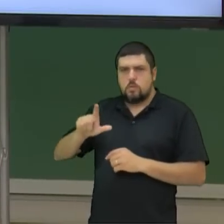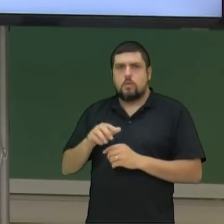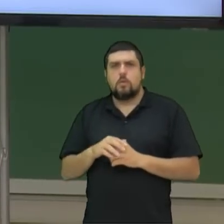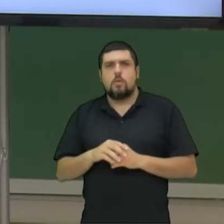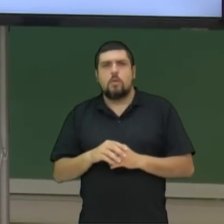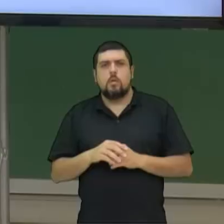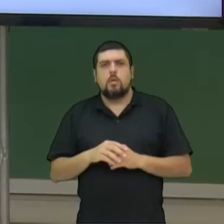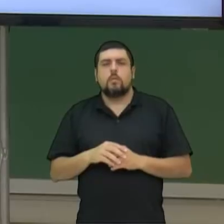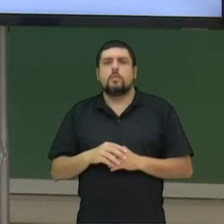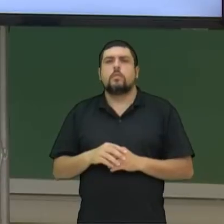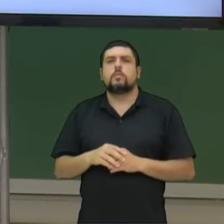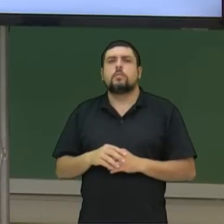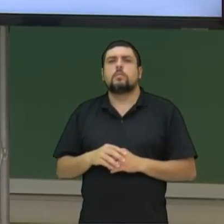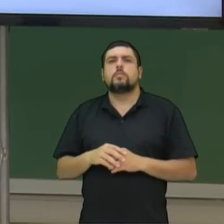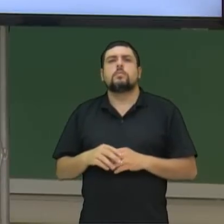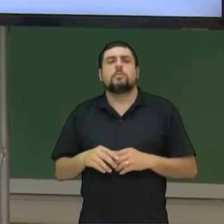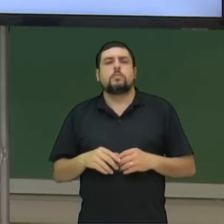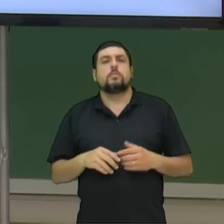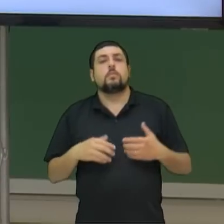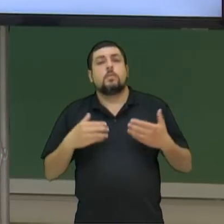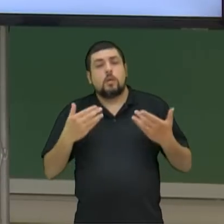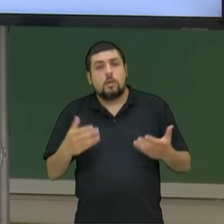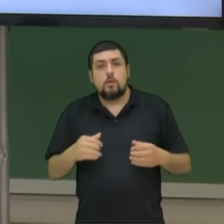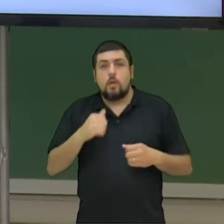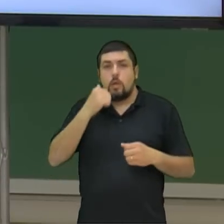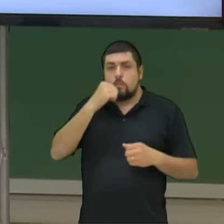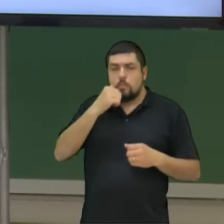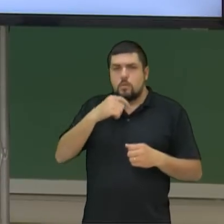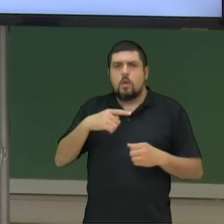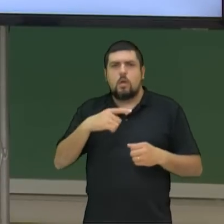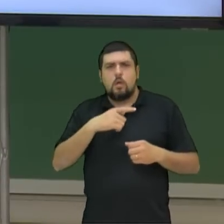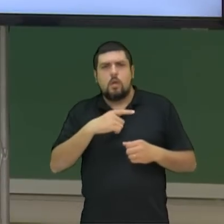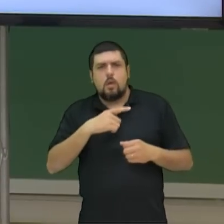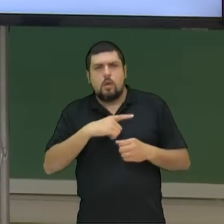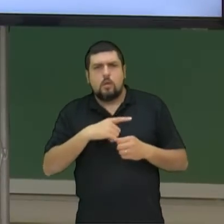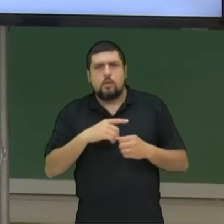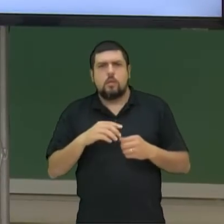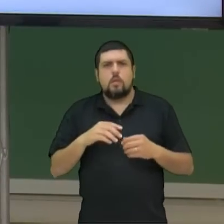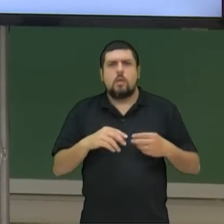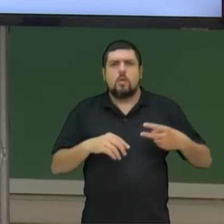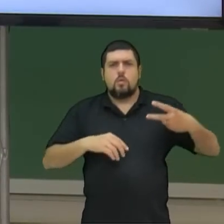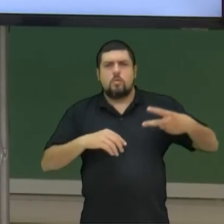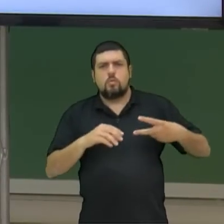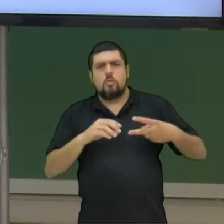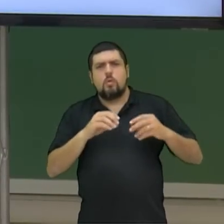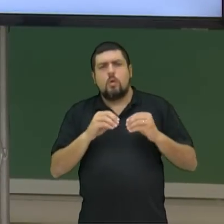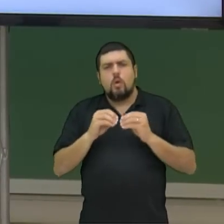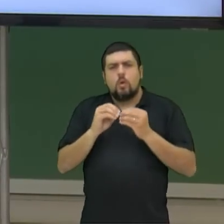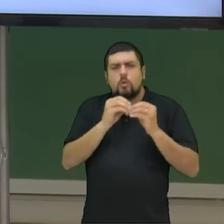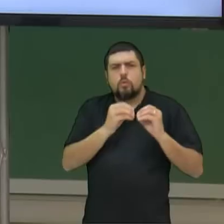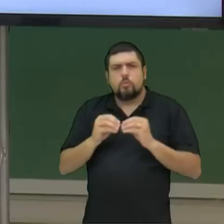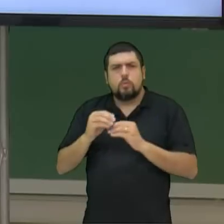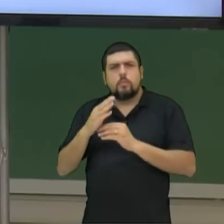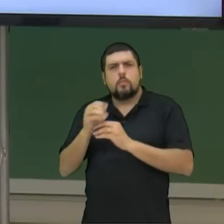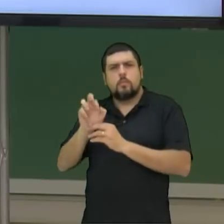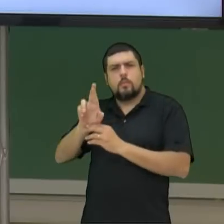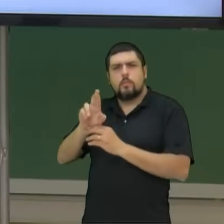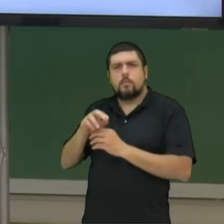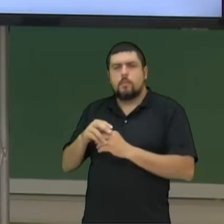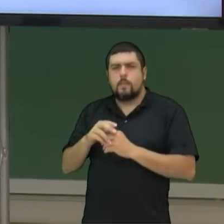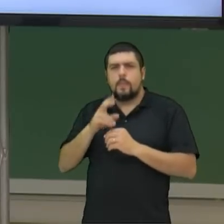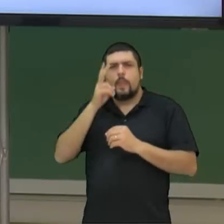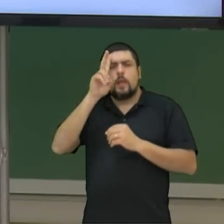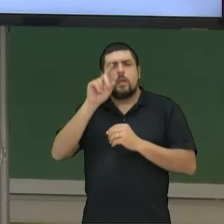procurando a incorreta. A mulher em questão possui 2 corpúsculos de Barr? Lembra que corpúsculo de Barr é quando a